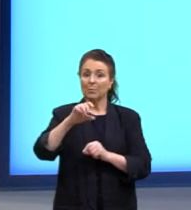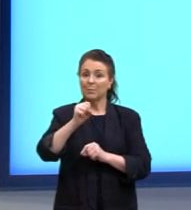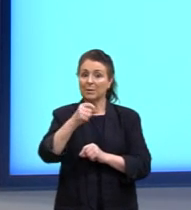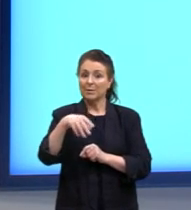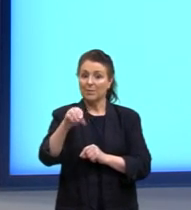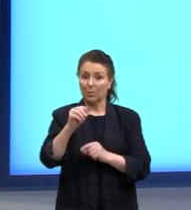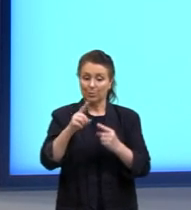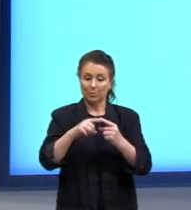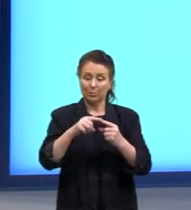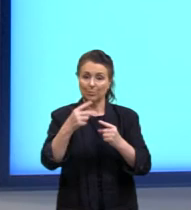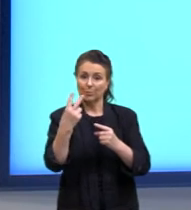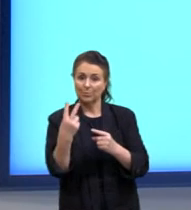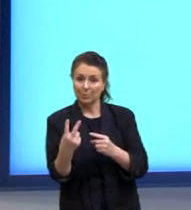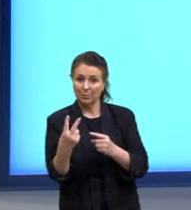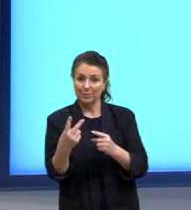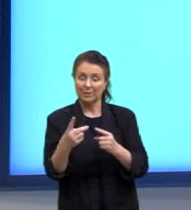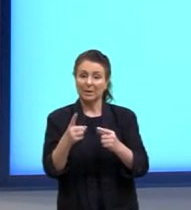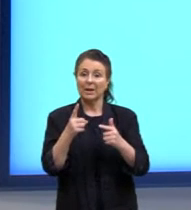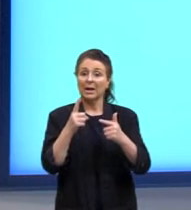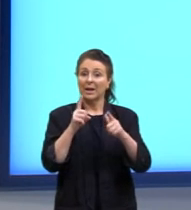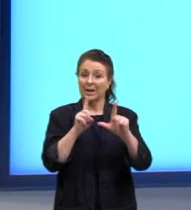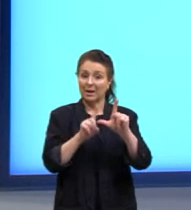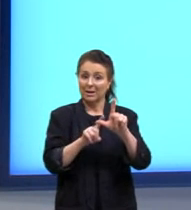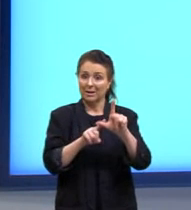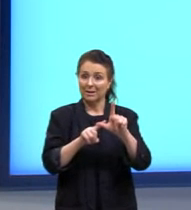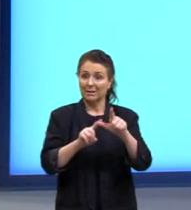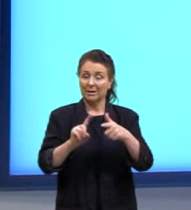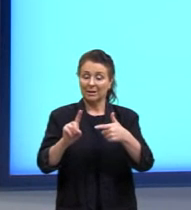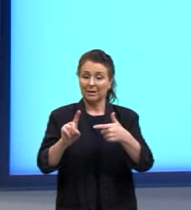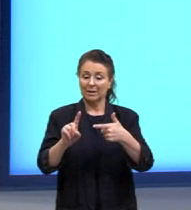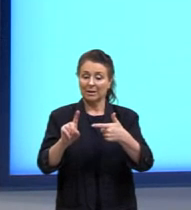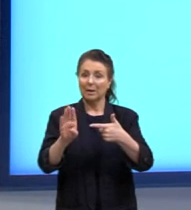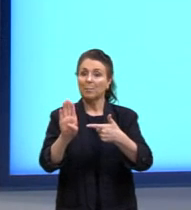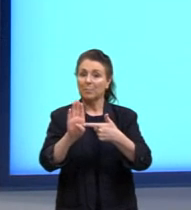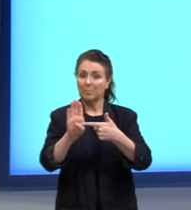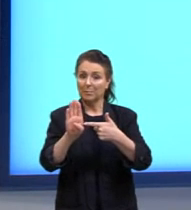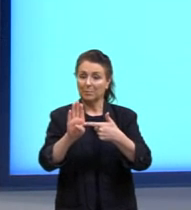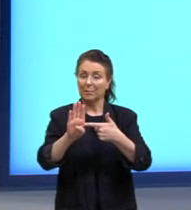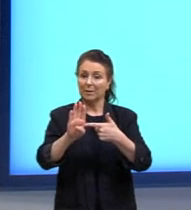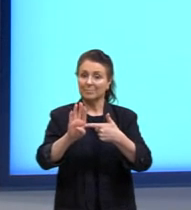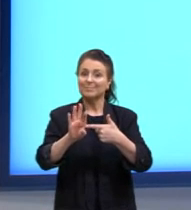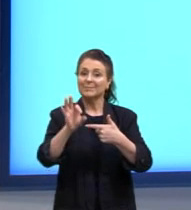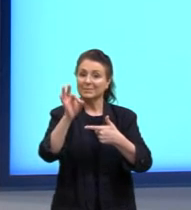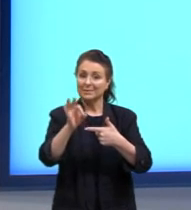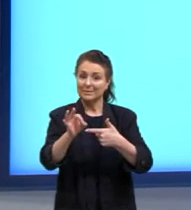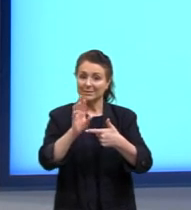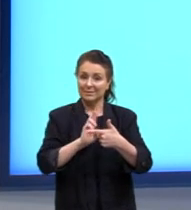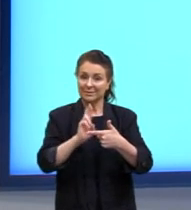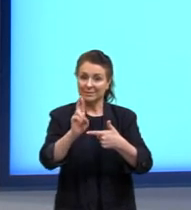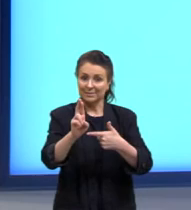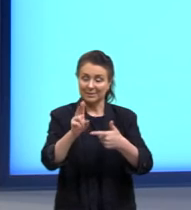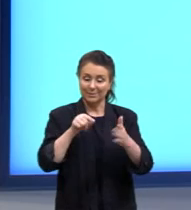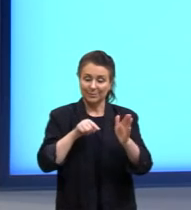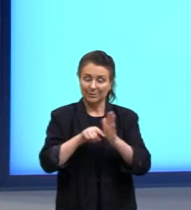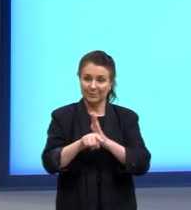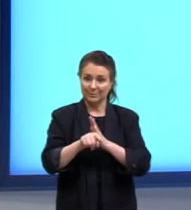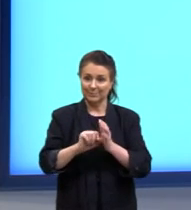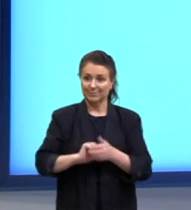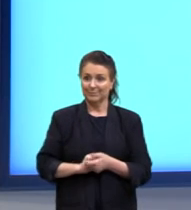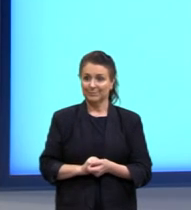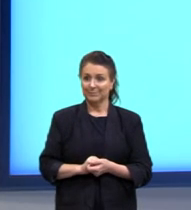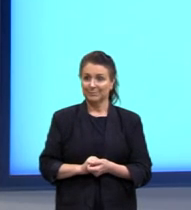correspondente ali a letra b a letra B alternativa correta da nossa questão